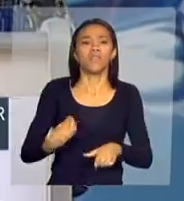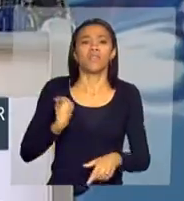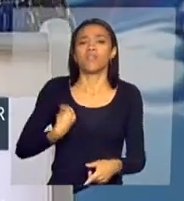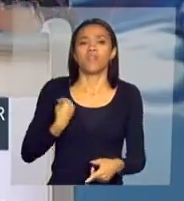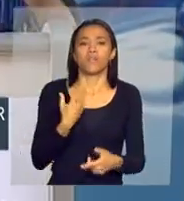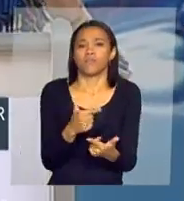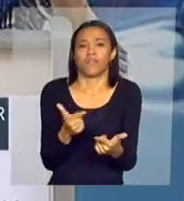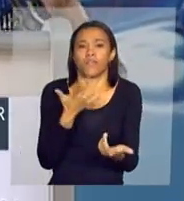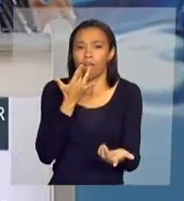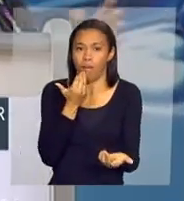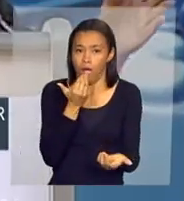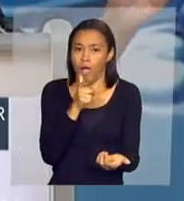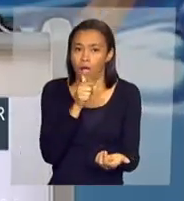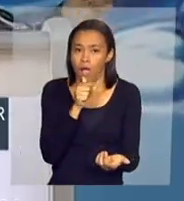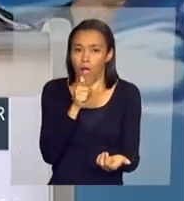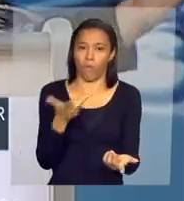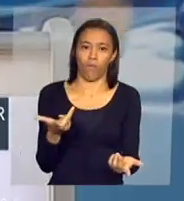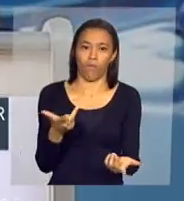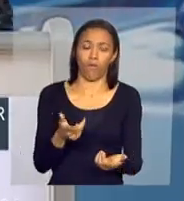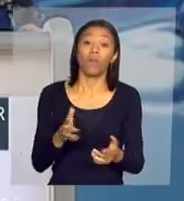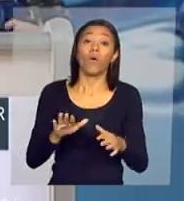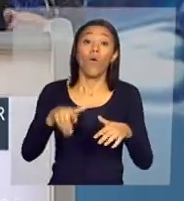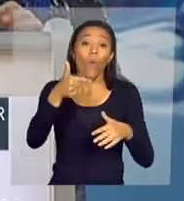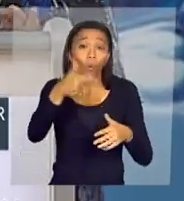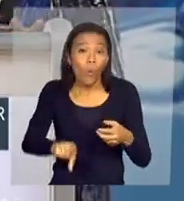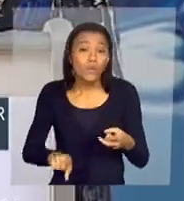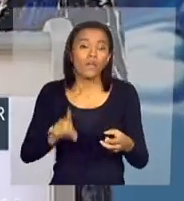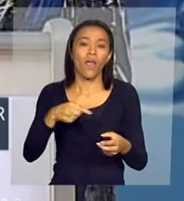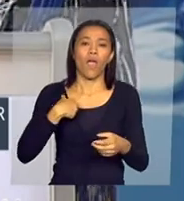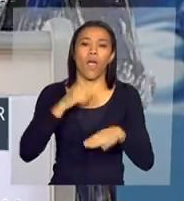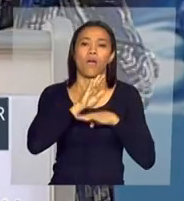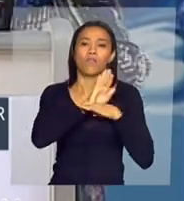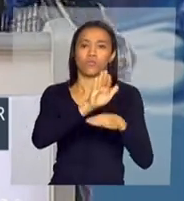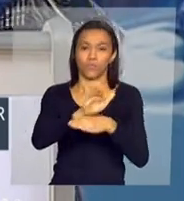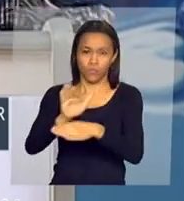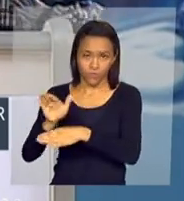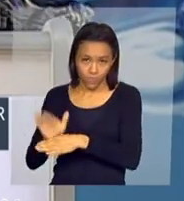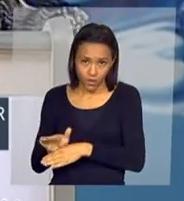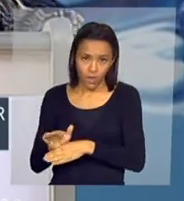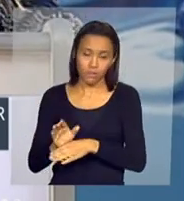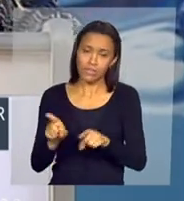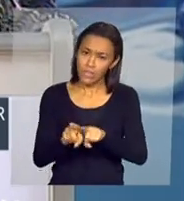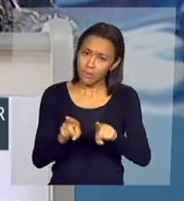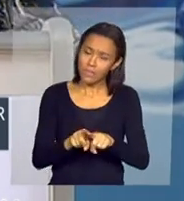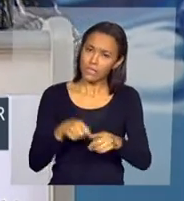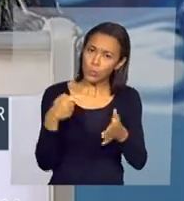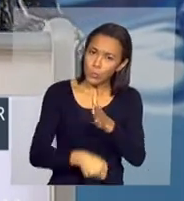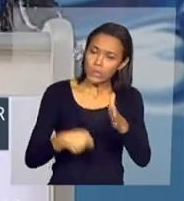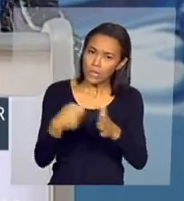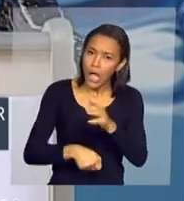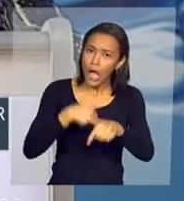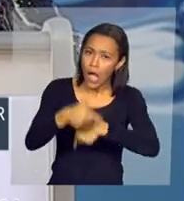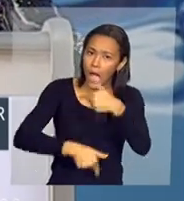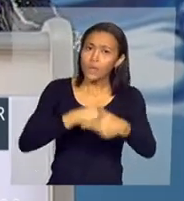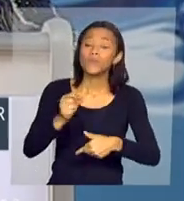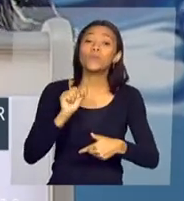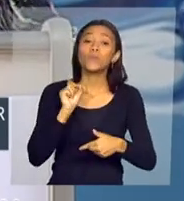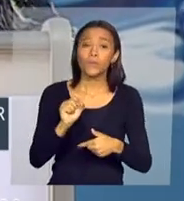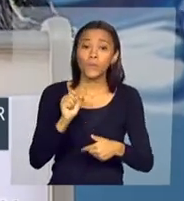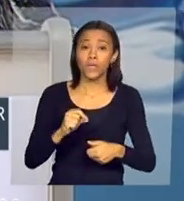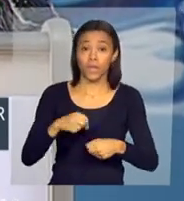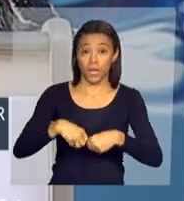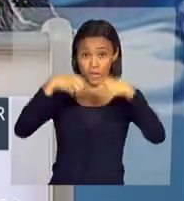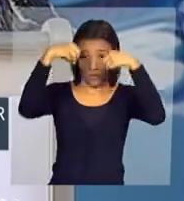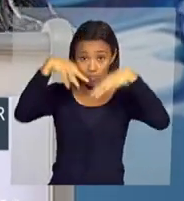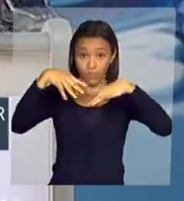água. Outra foi ter ajudado e ter batalhado para levar luz elétrica na